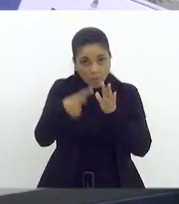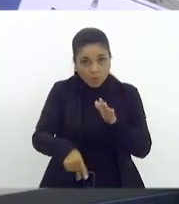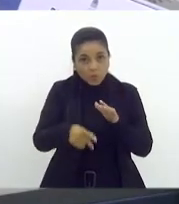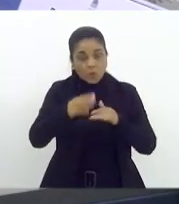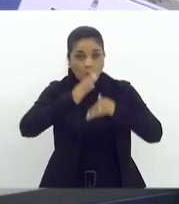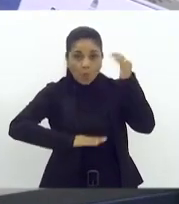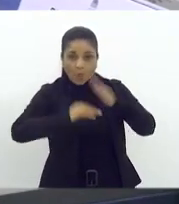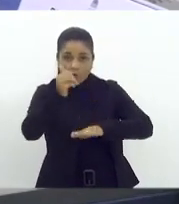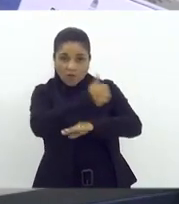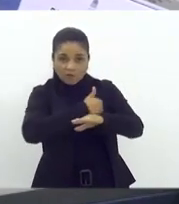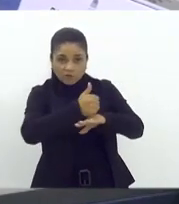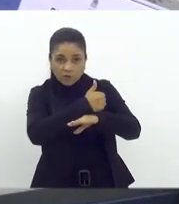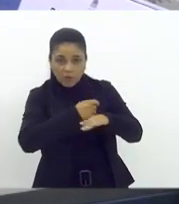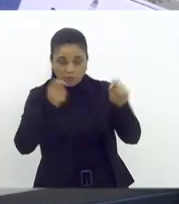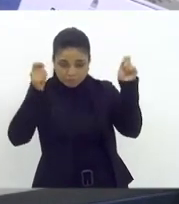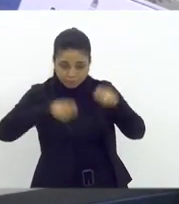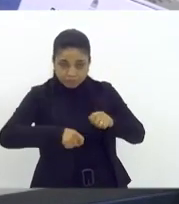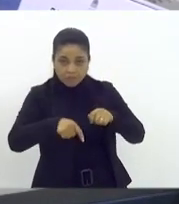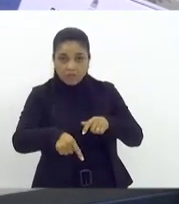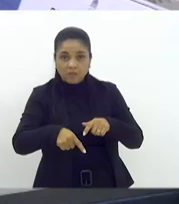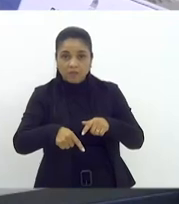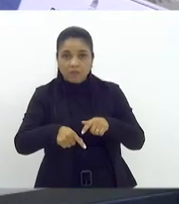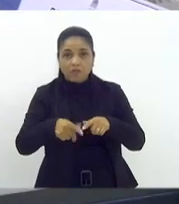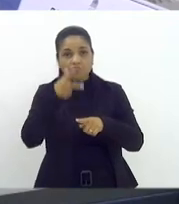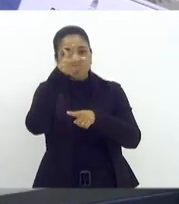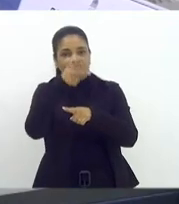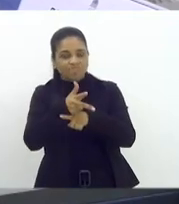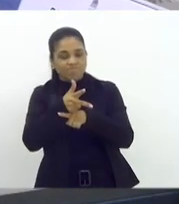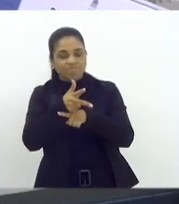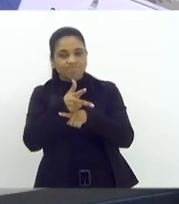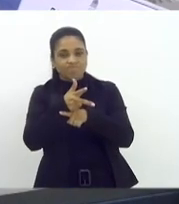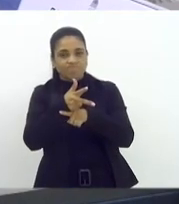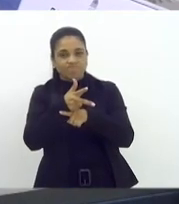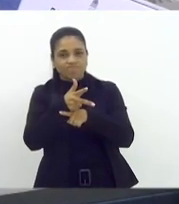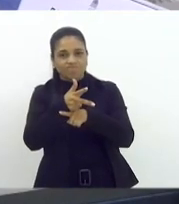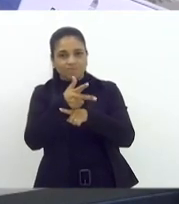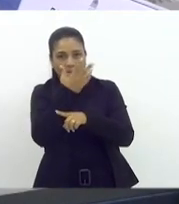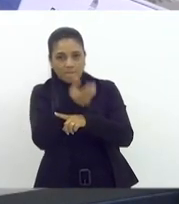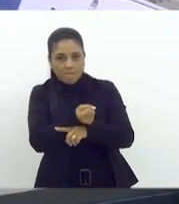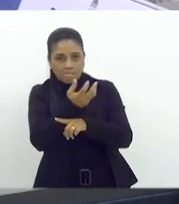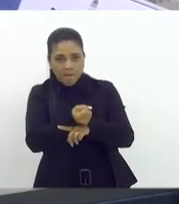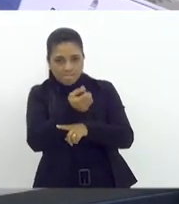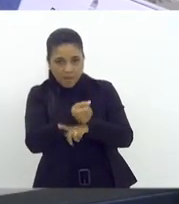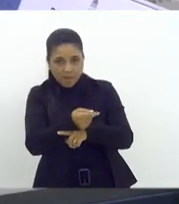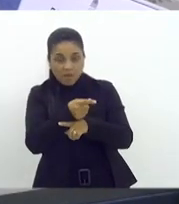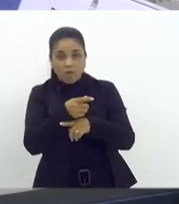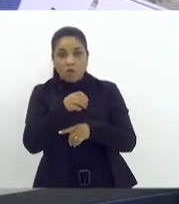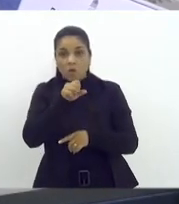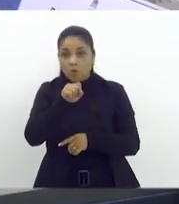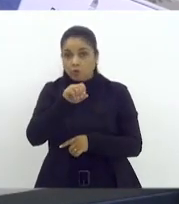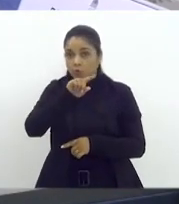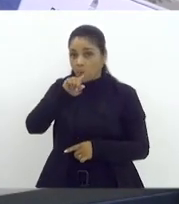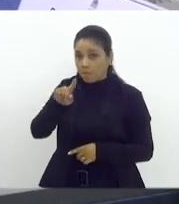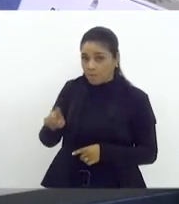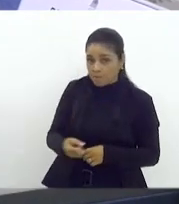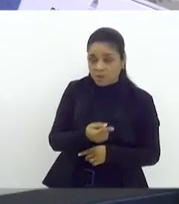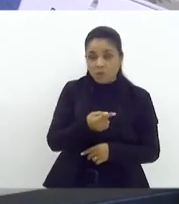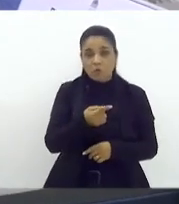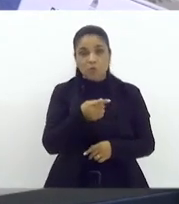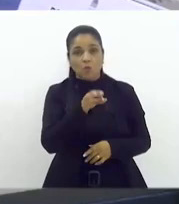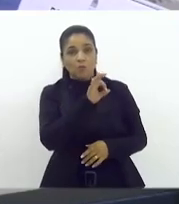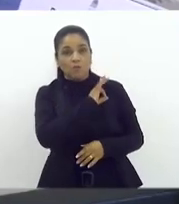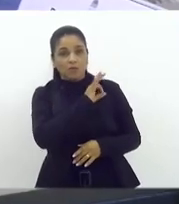e o sistema de gravação de áudio e vídeo e hoje no Universo de 8 mil policiais civis do Rio de Janeiro